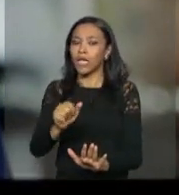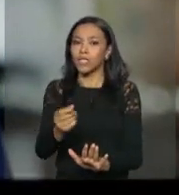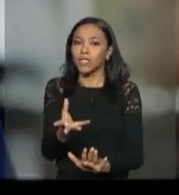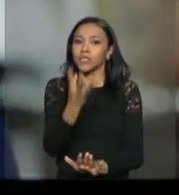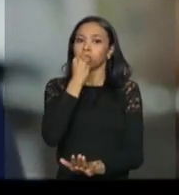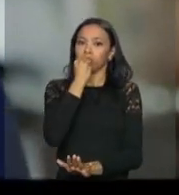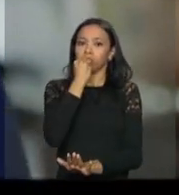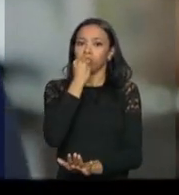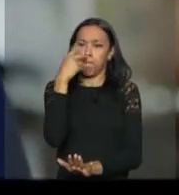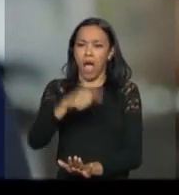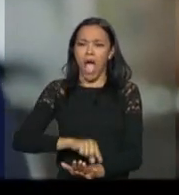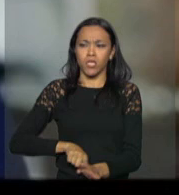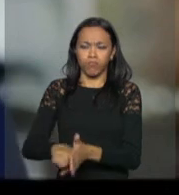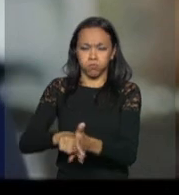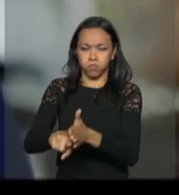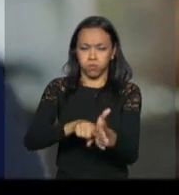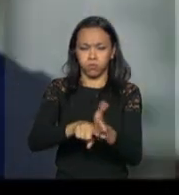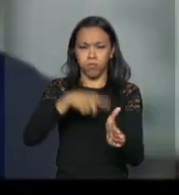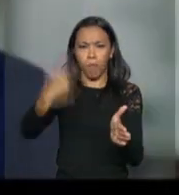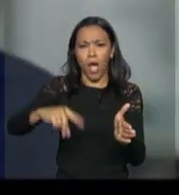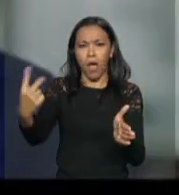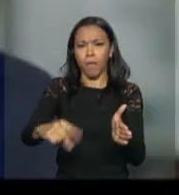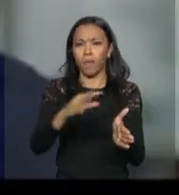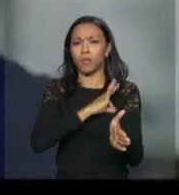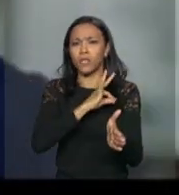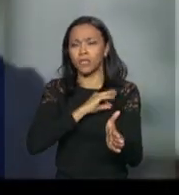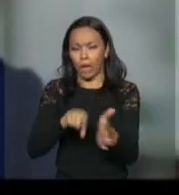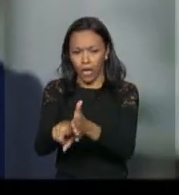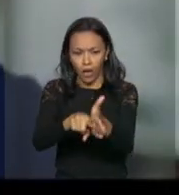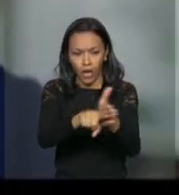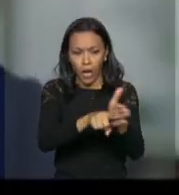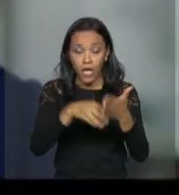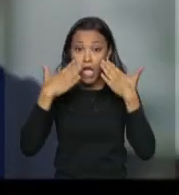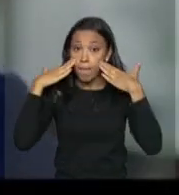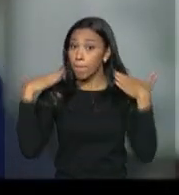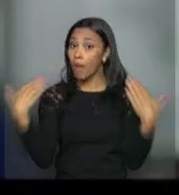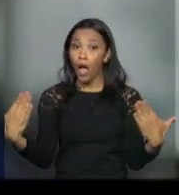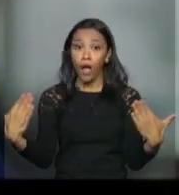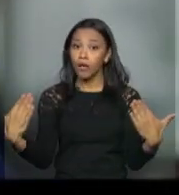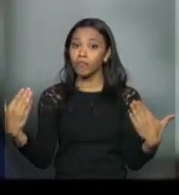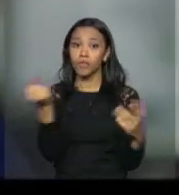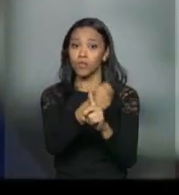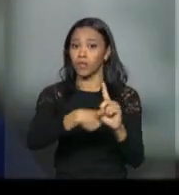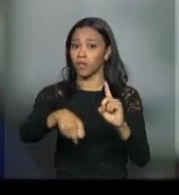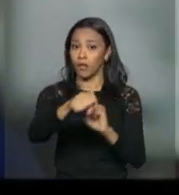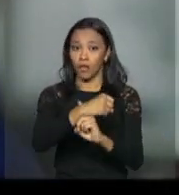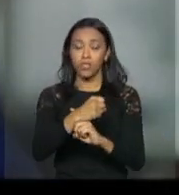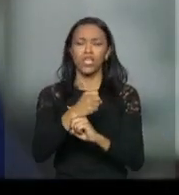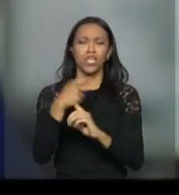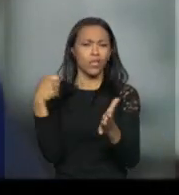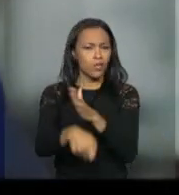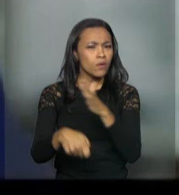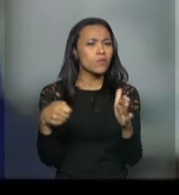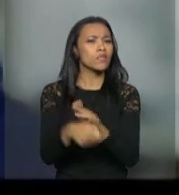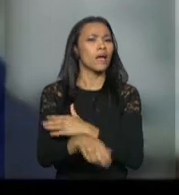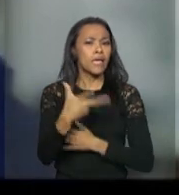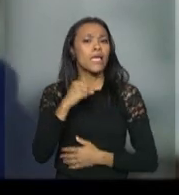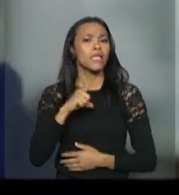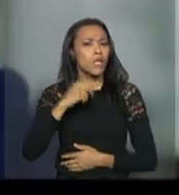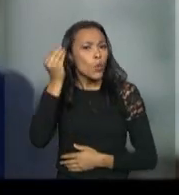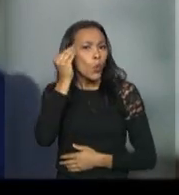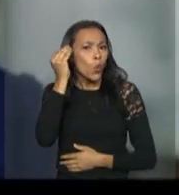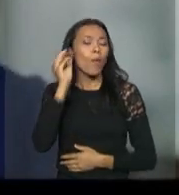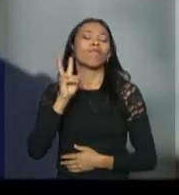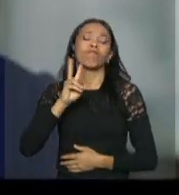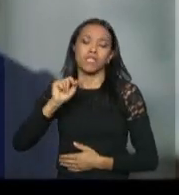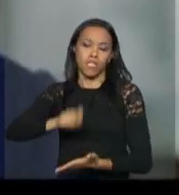apurar mais, denunciar mais e mostrar tudo à sociedade e lutar para que todos os culpados